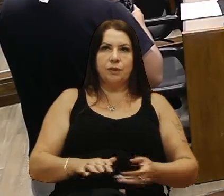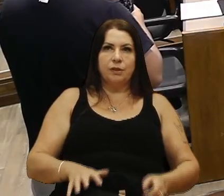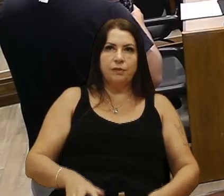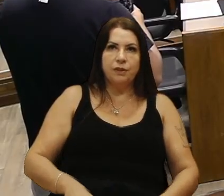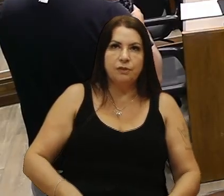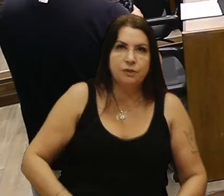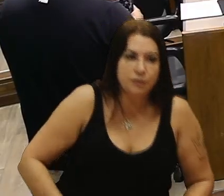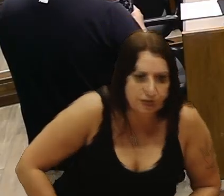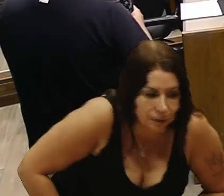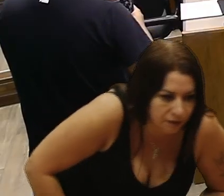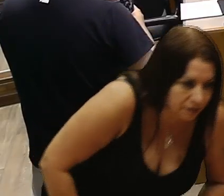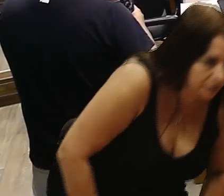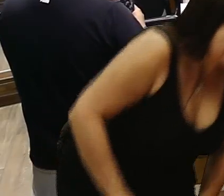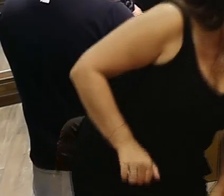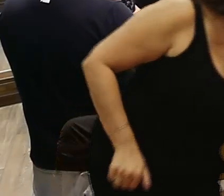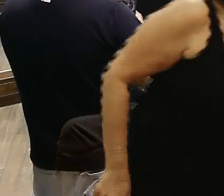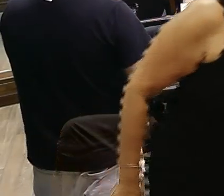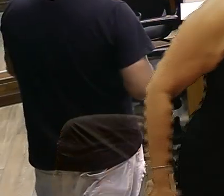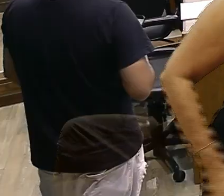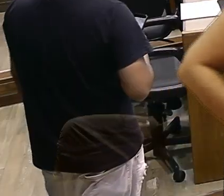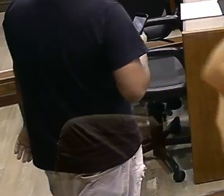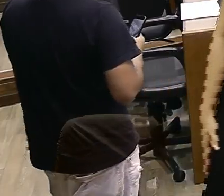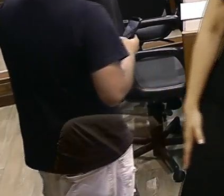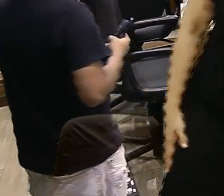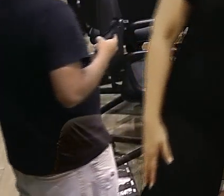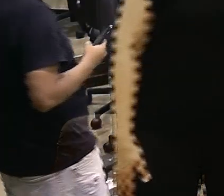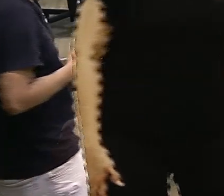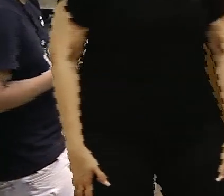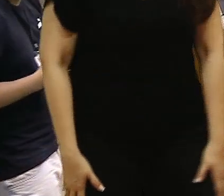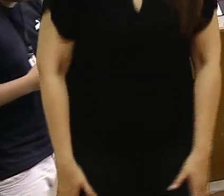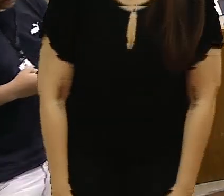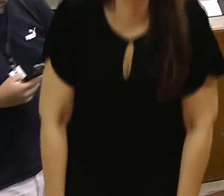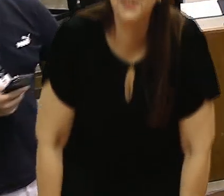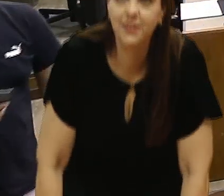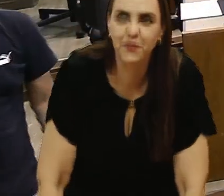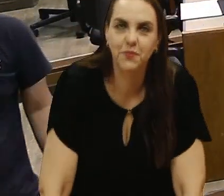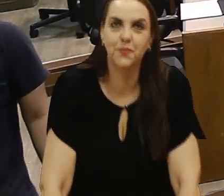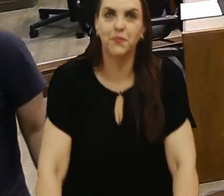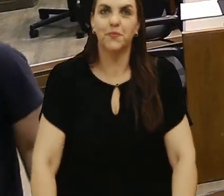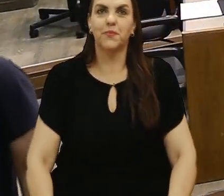Agora, senador Weber, bom, tá. Então,